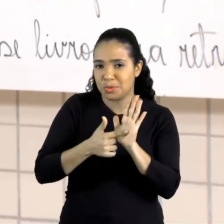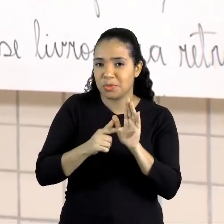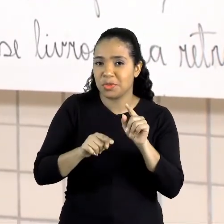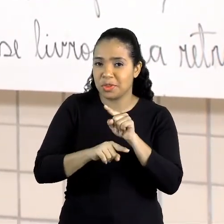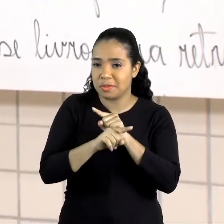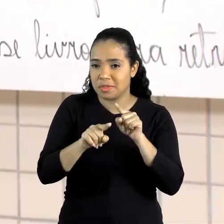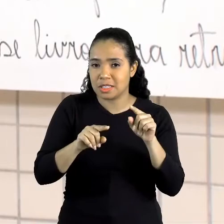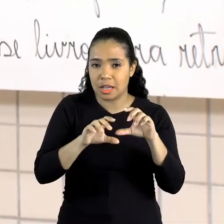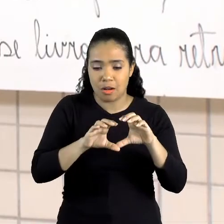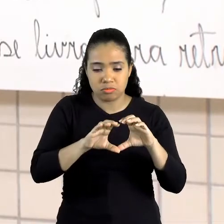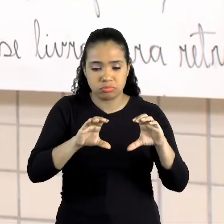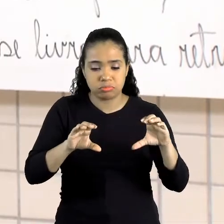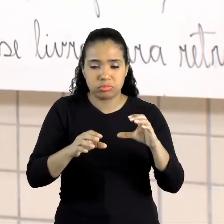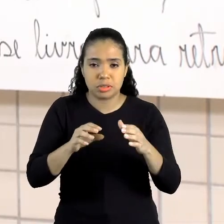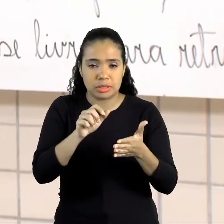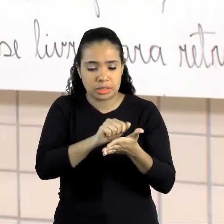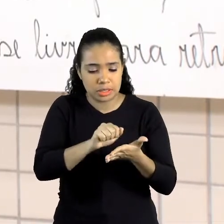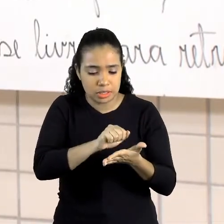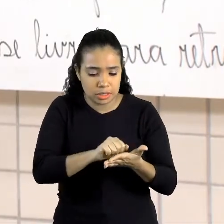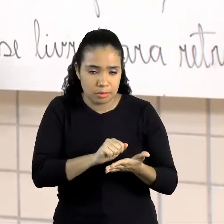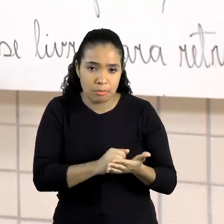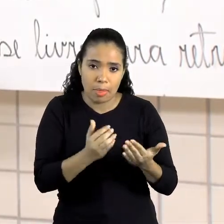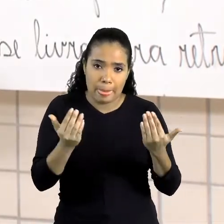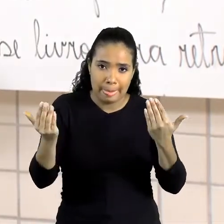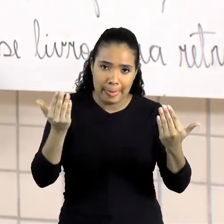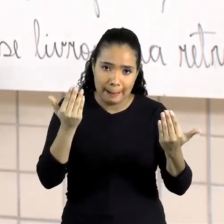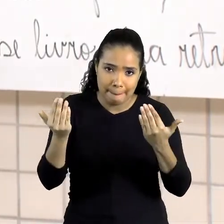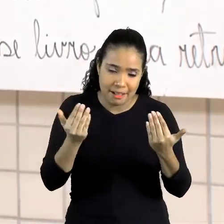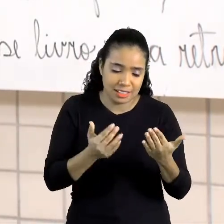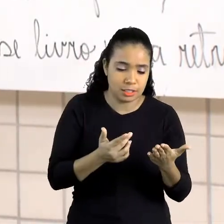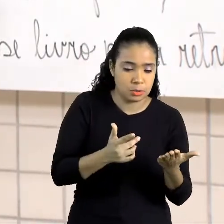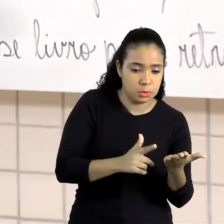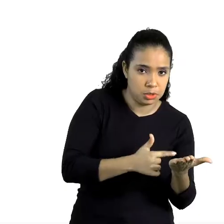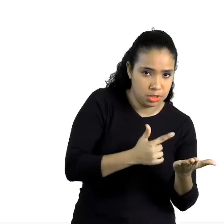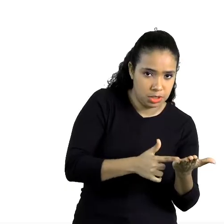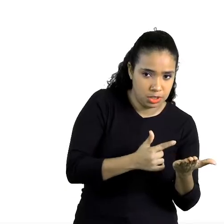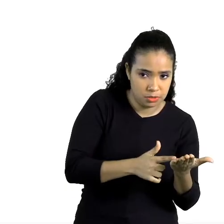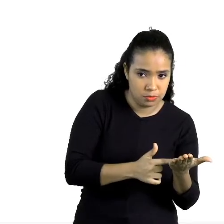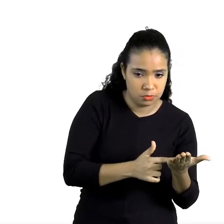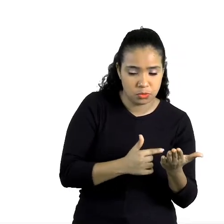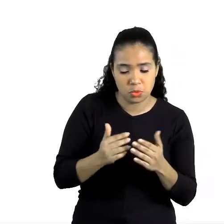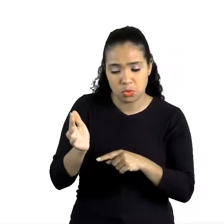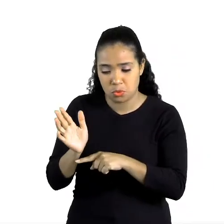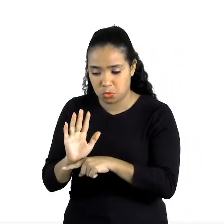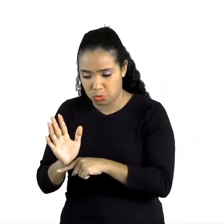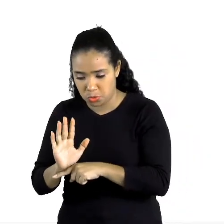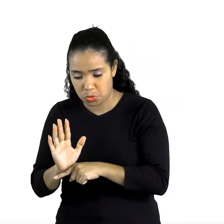um parágrafo comparando o filme, comparando o livro